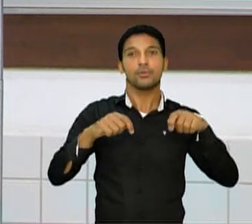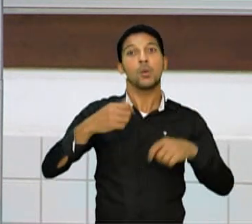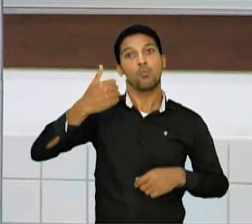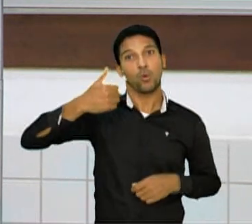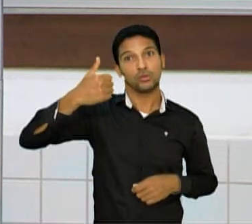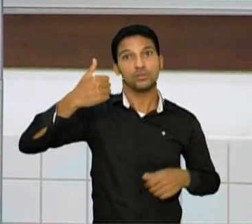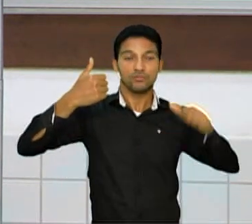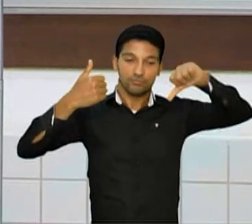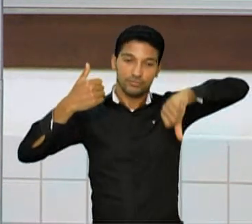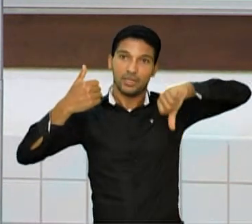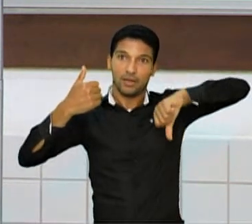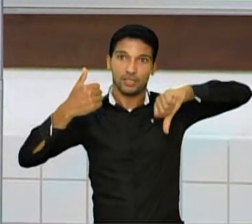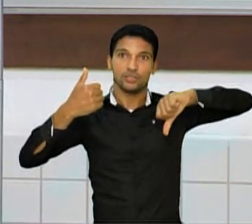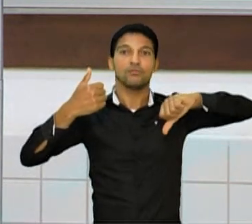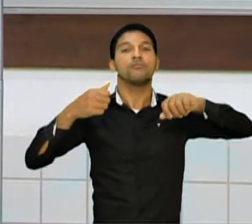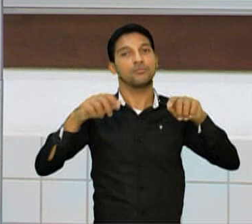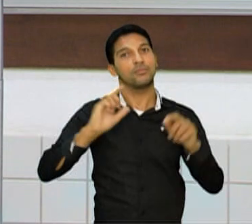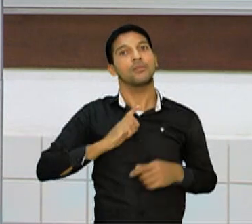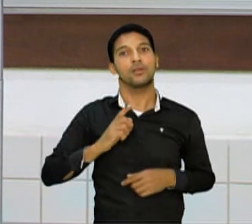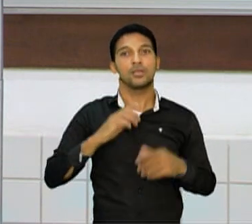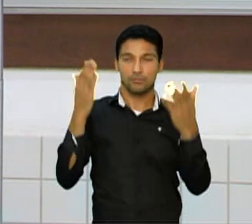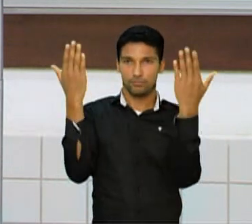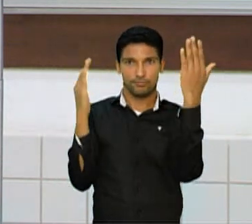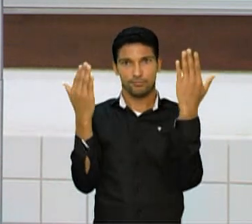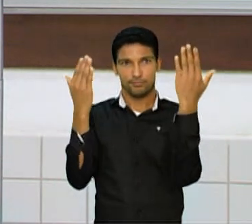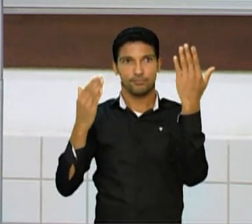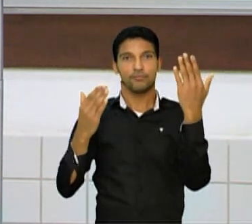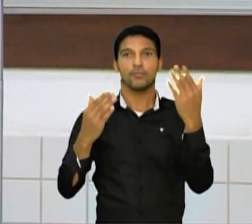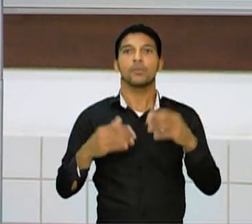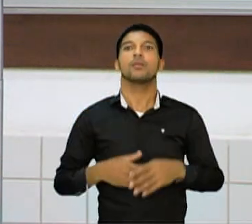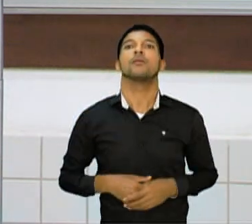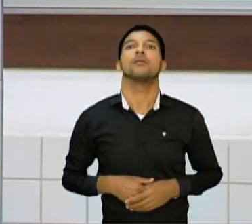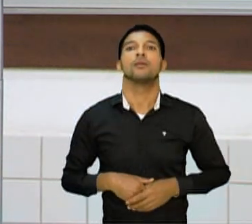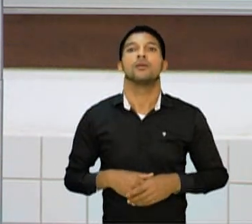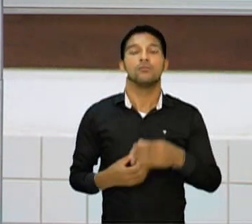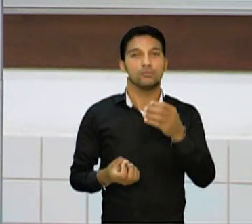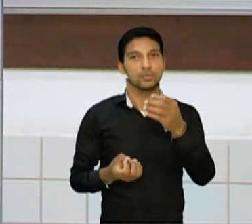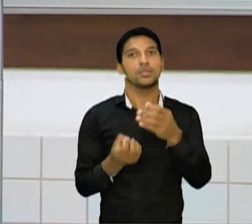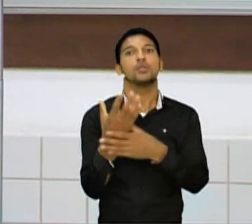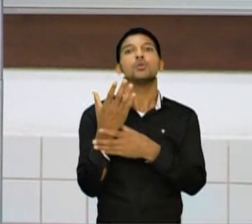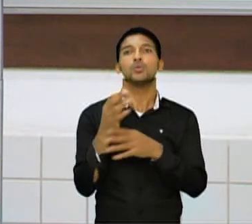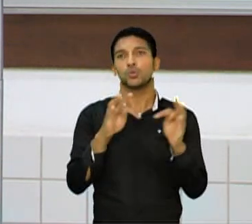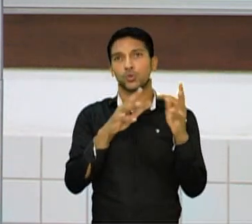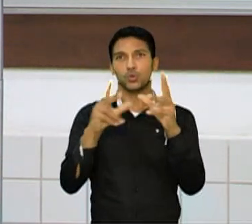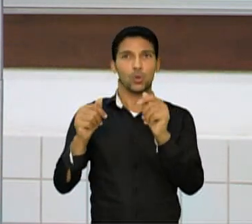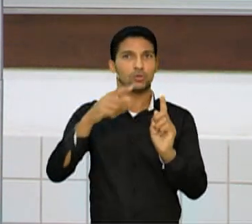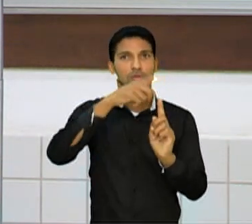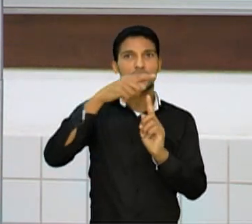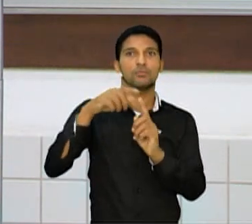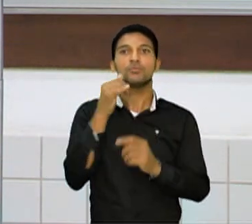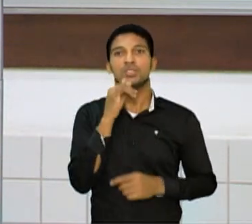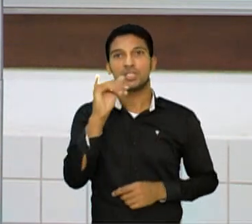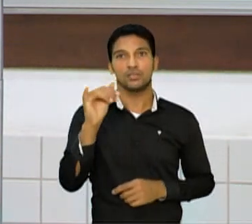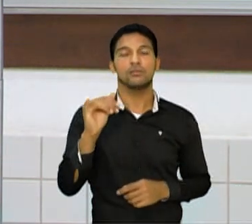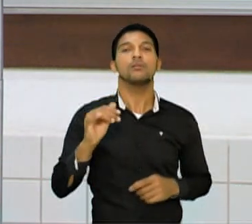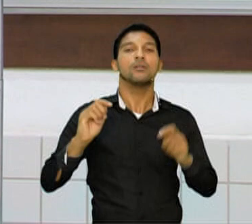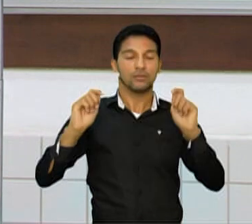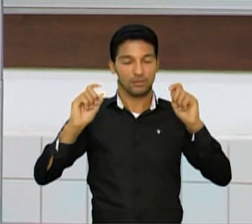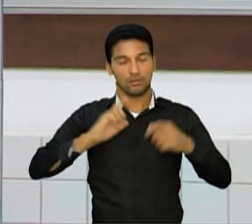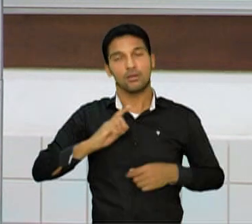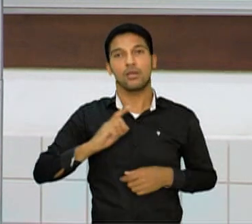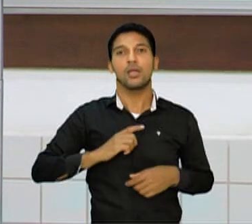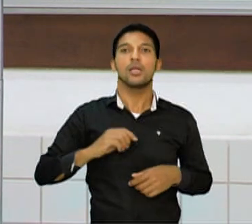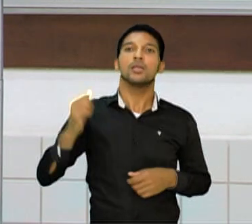negativo desta forma de fonte energética. Porque todas elas têm, não tem nenhuma que tenha só aspectos positivos ou